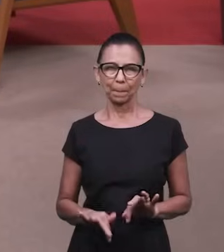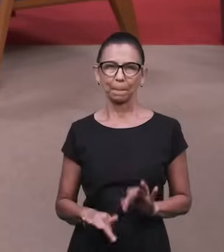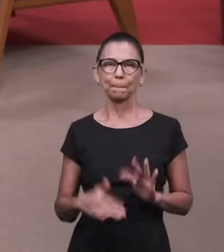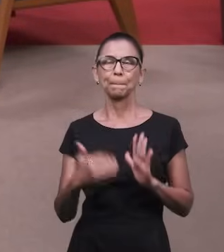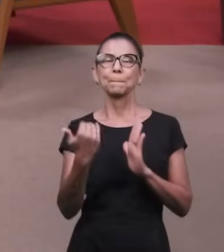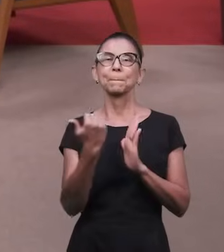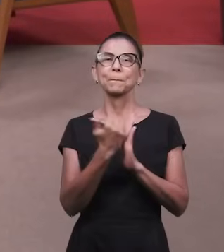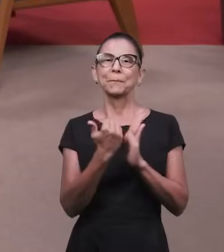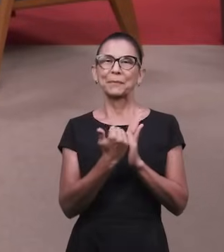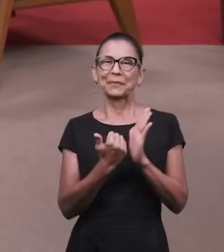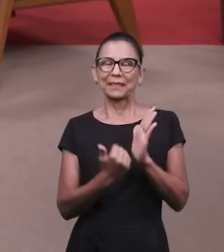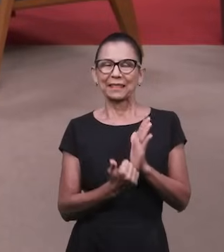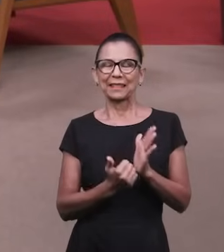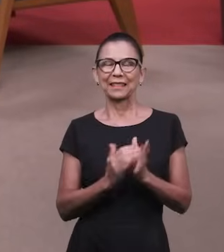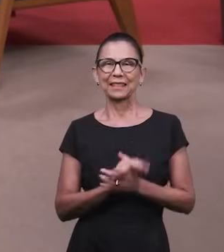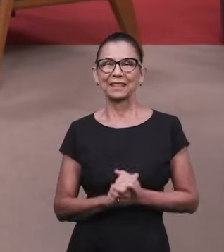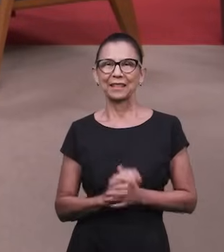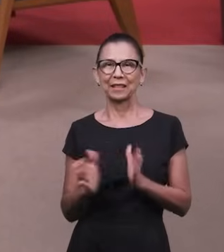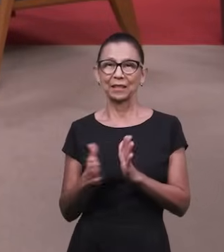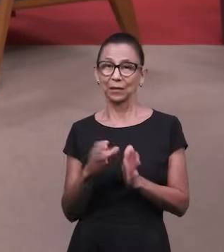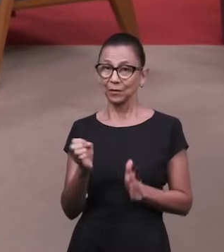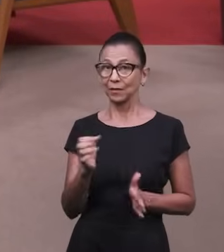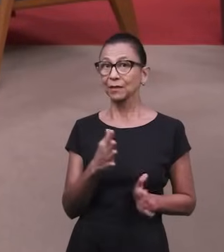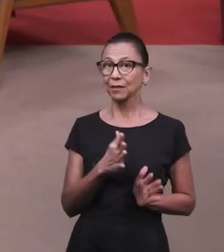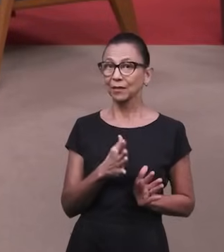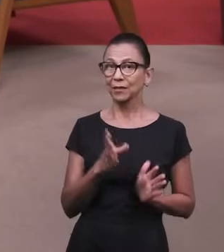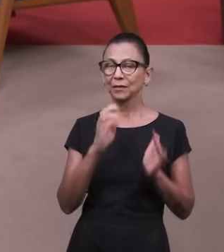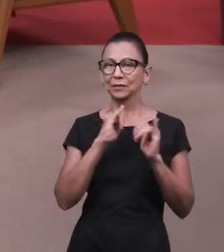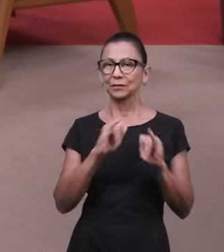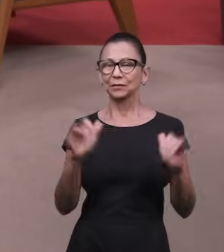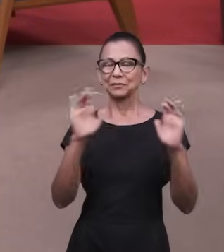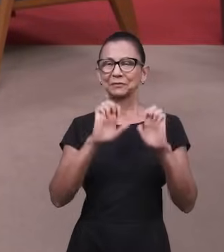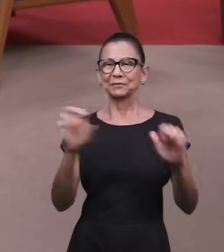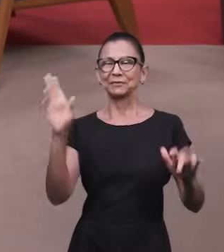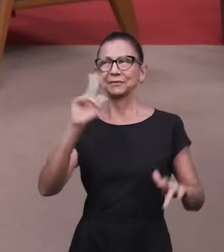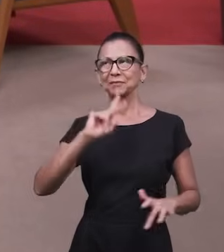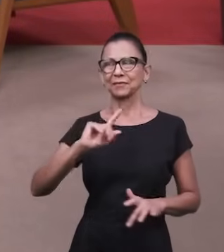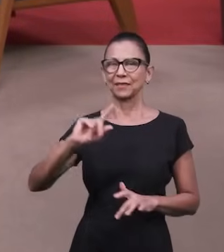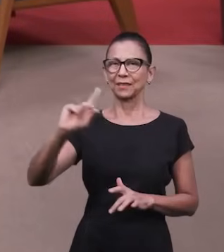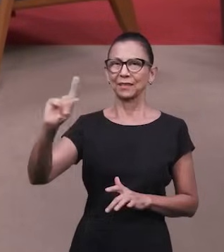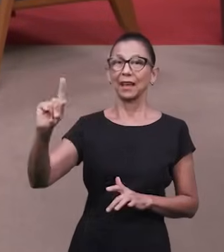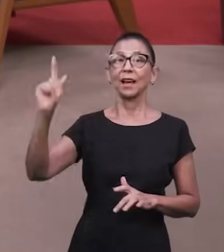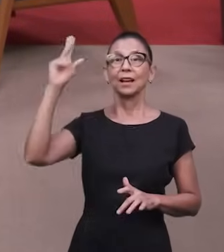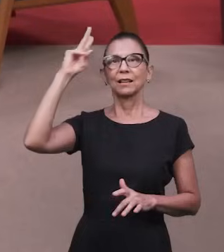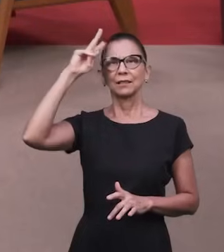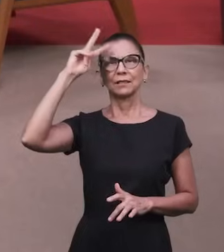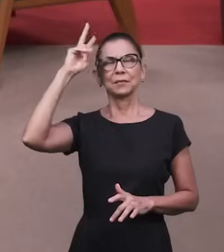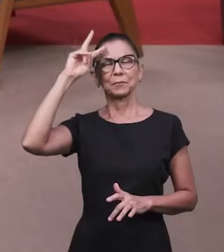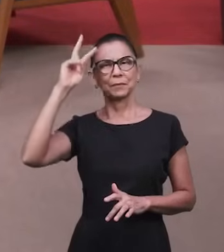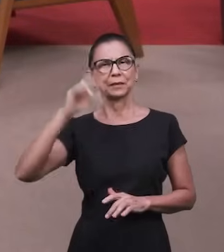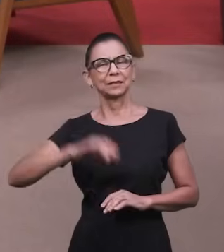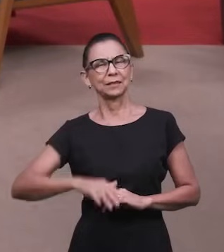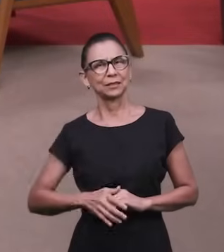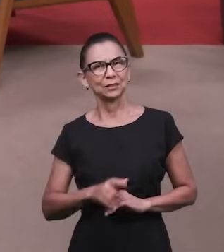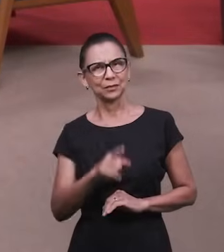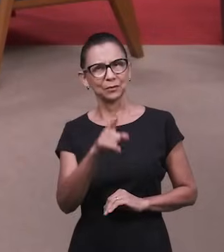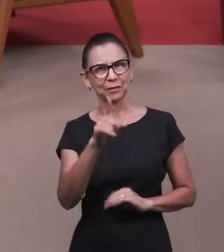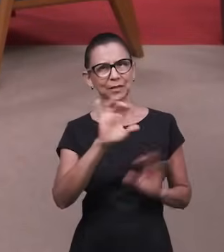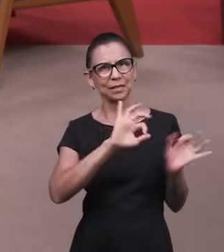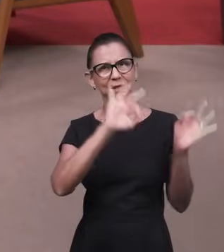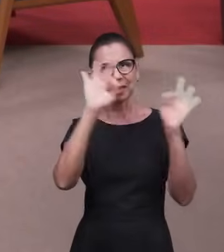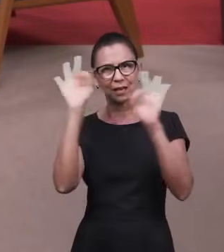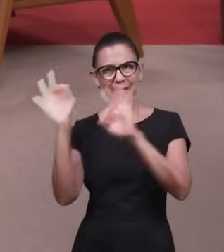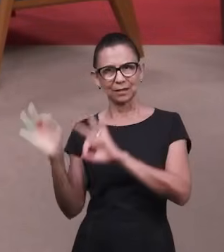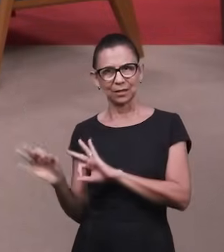fase do programa Anunciando o Evangelho Eterno. Lembrando para você que nos assiste através do YouTube, não deixe